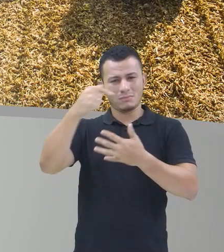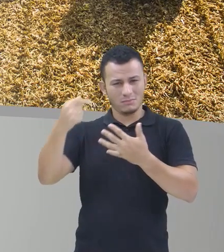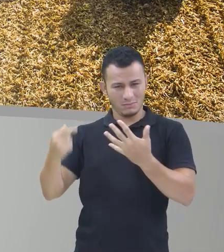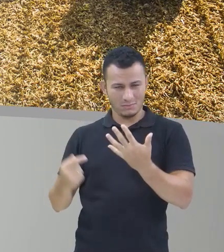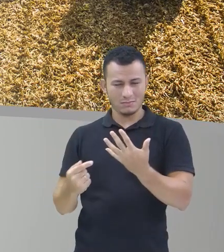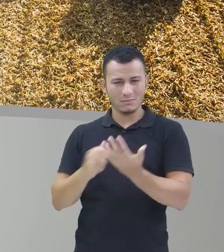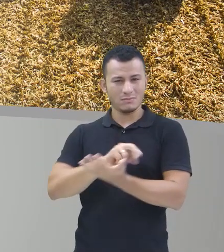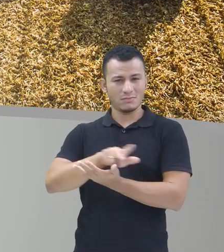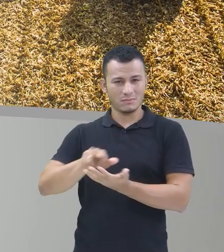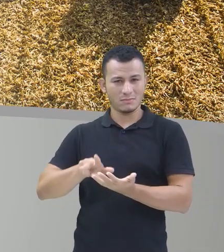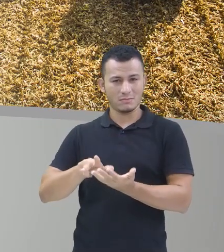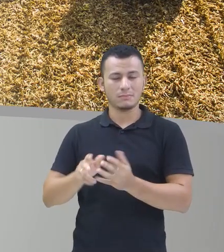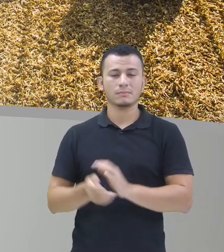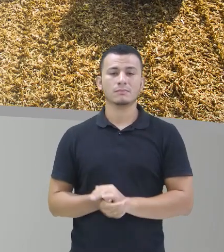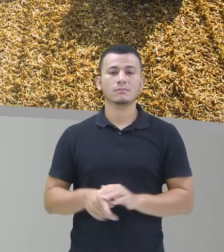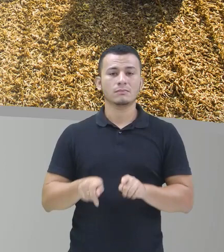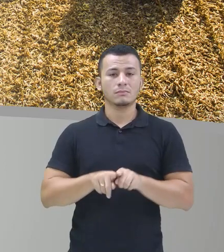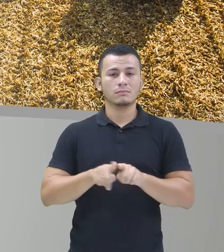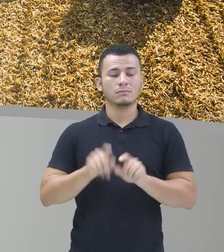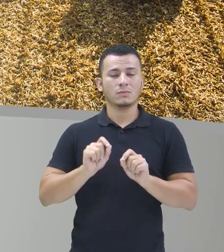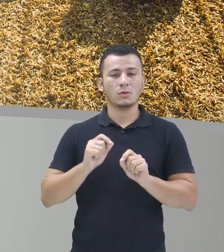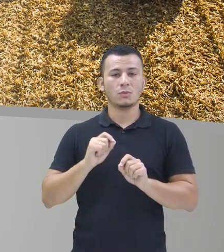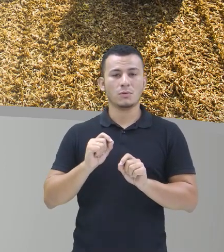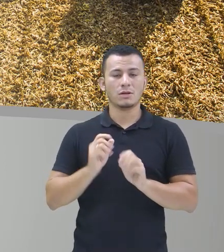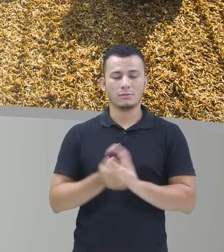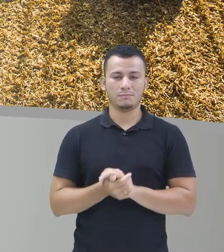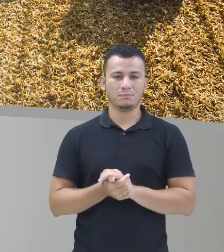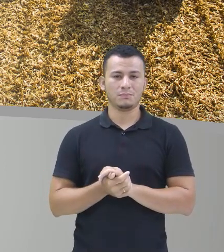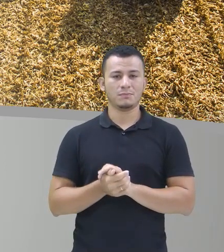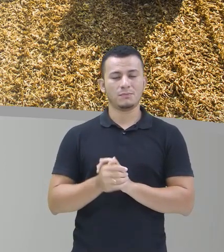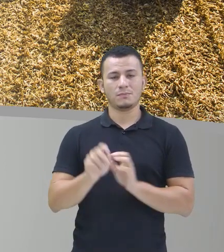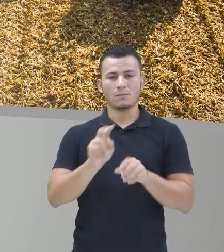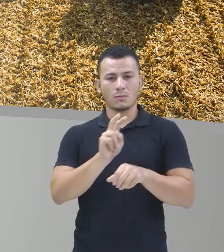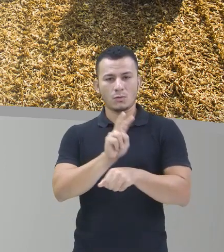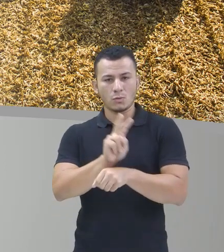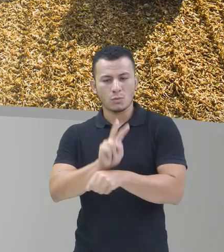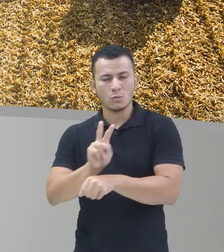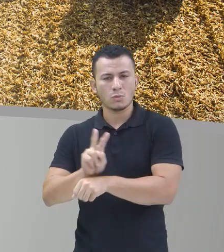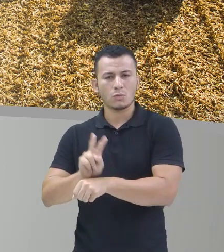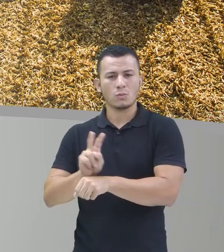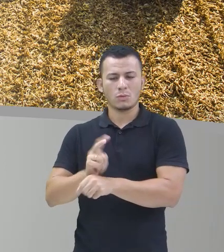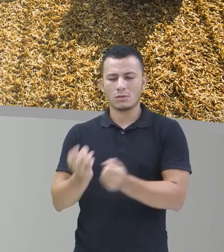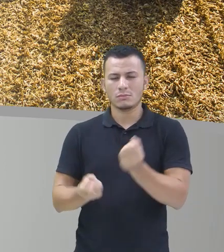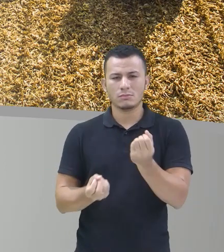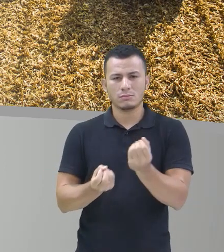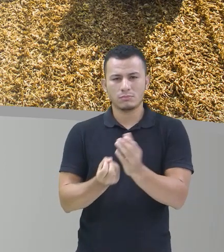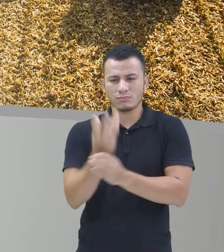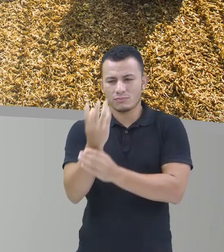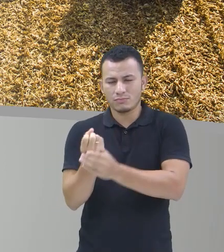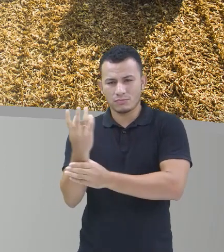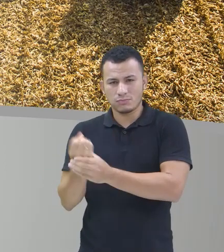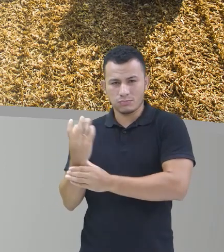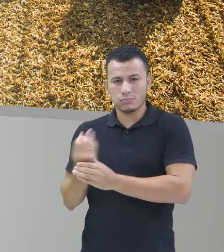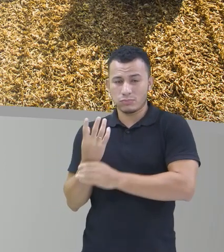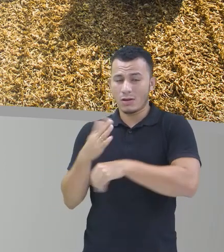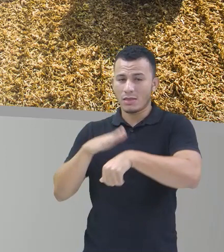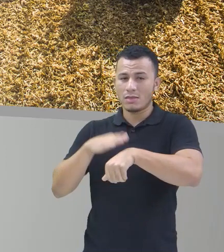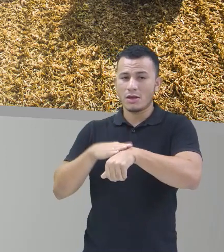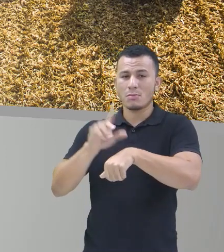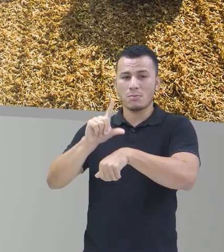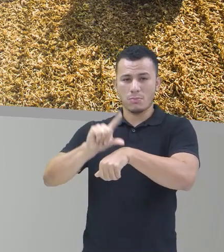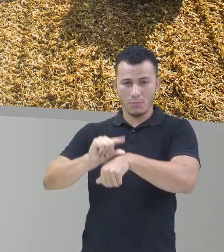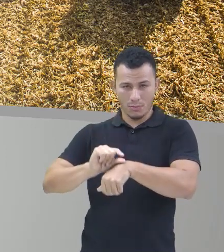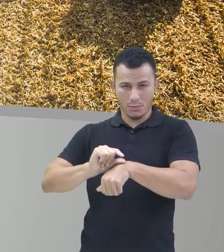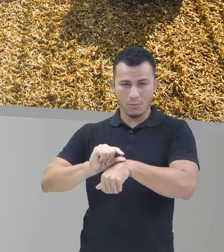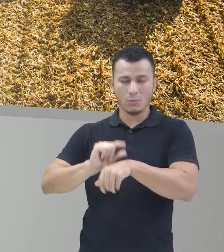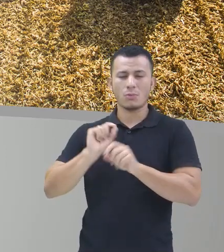também a lavoura temporária. São produzidos principalmente o milho,